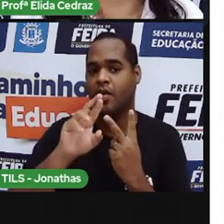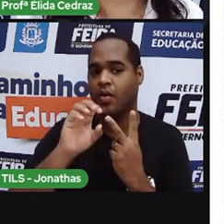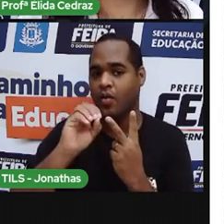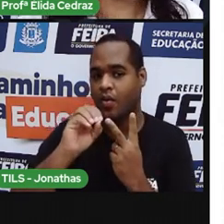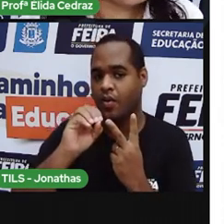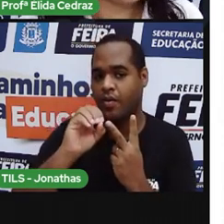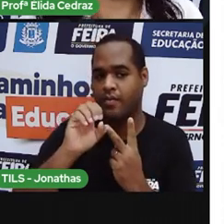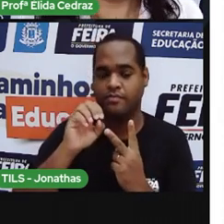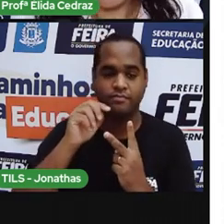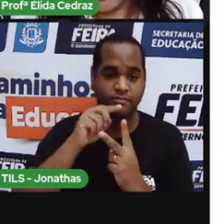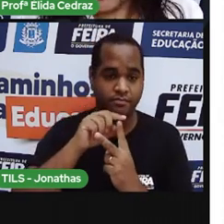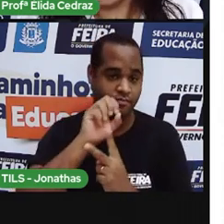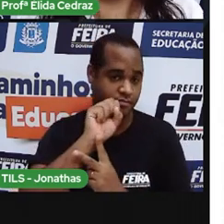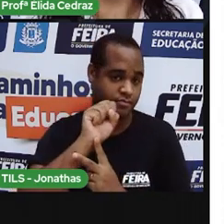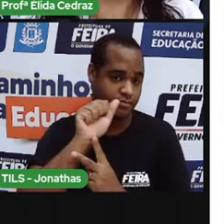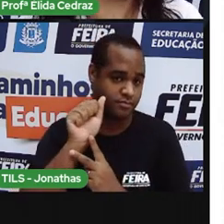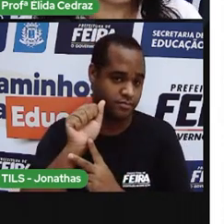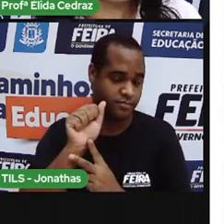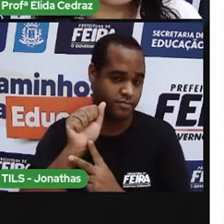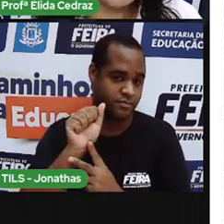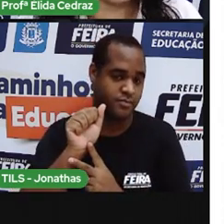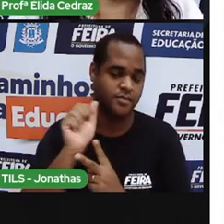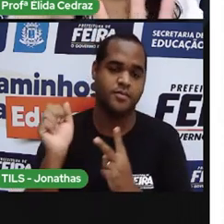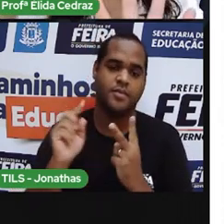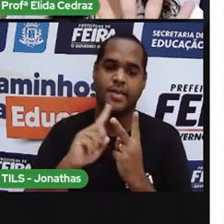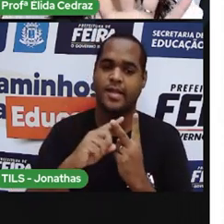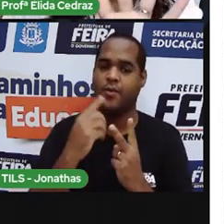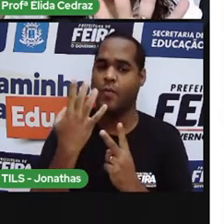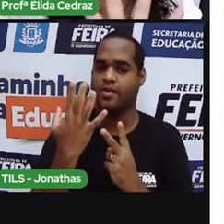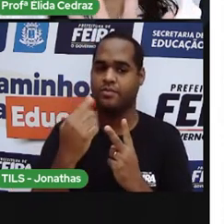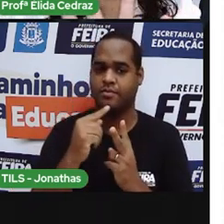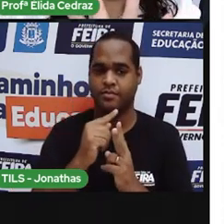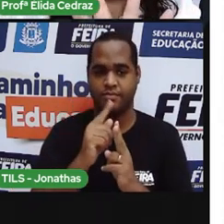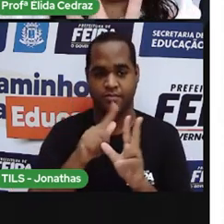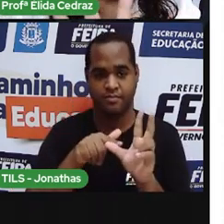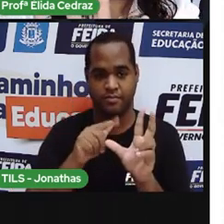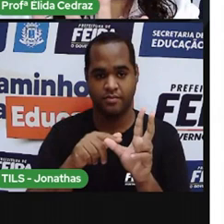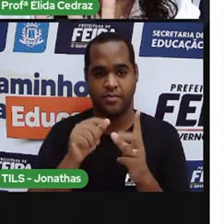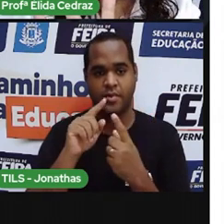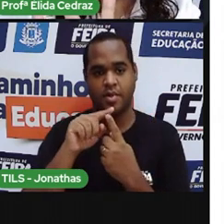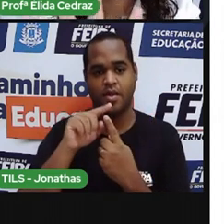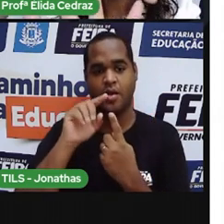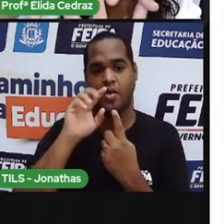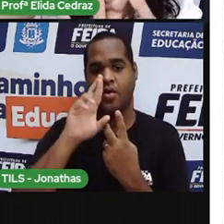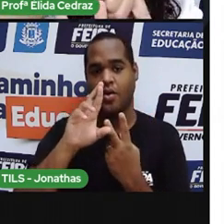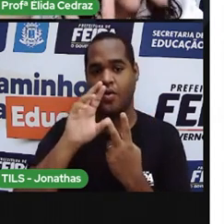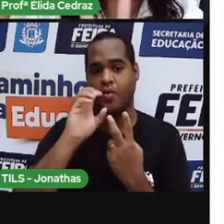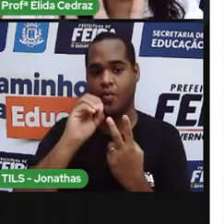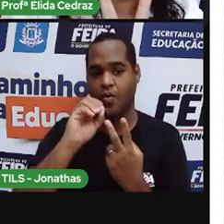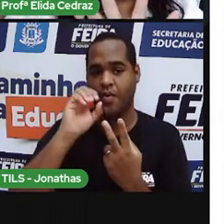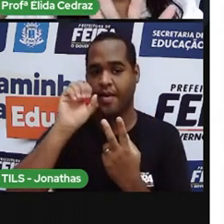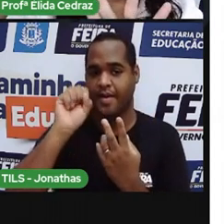Rosa. E tem quatro letras. R, O, S,